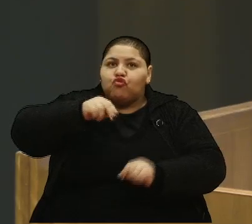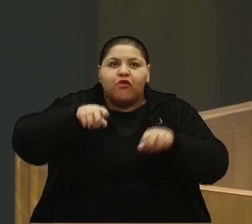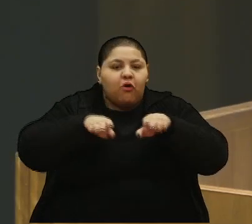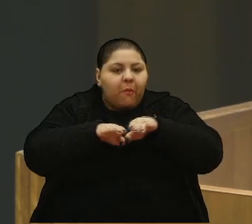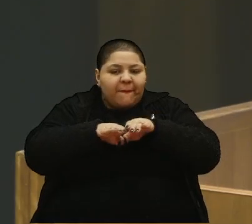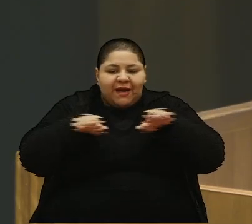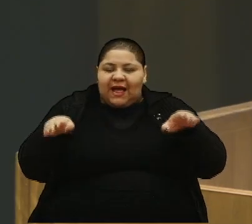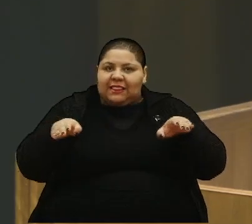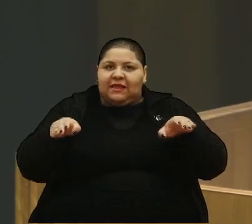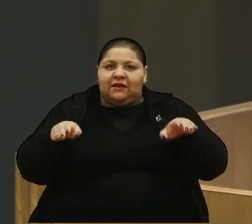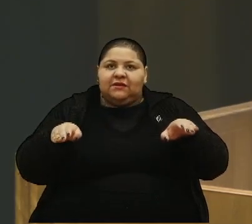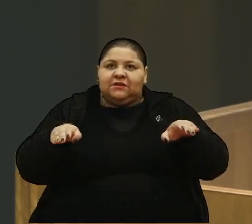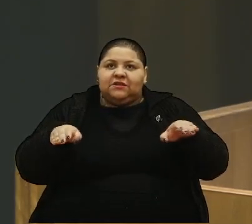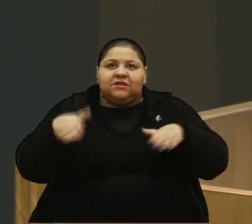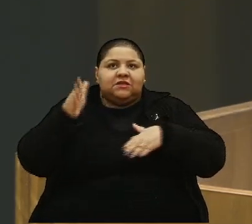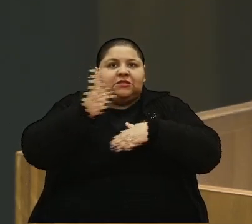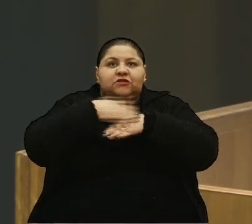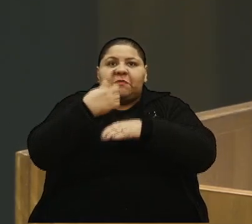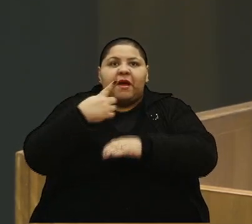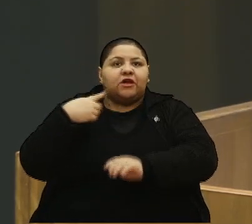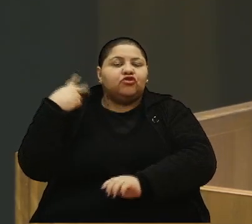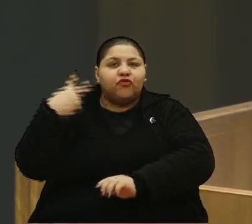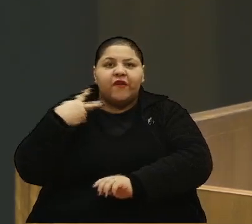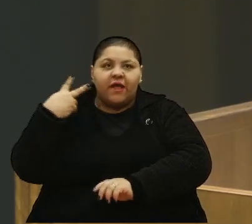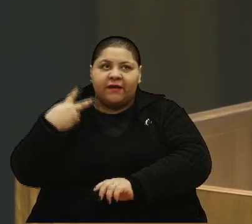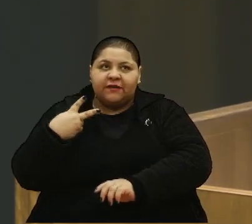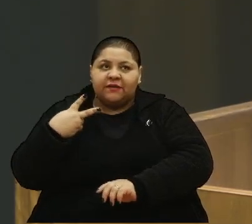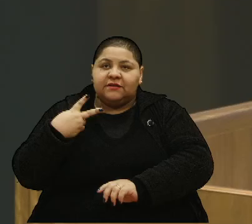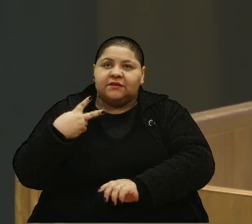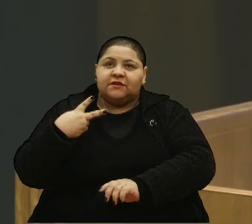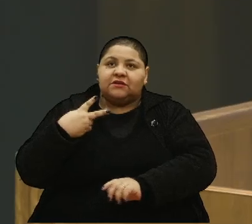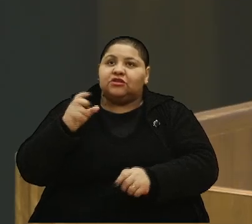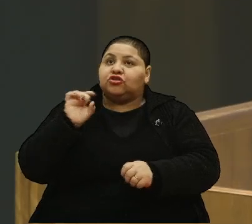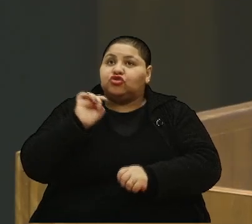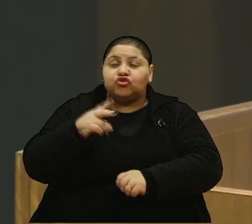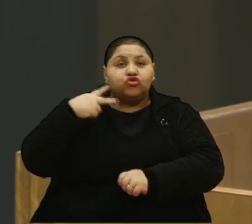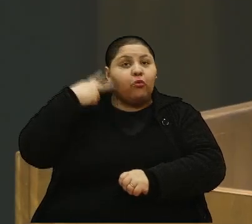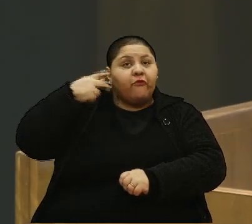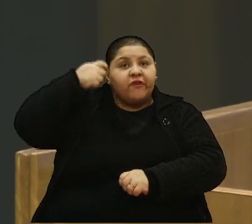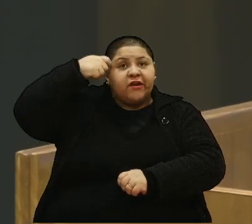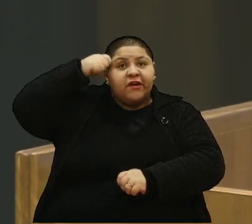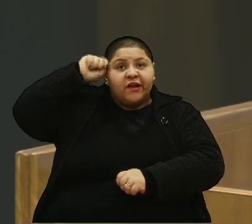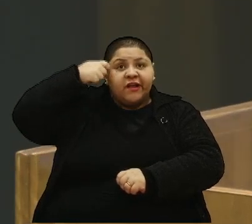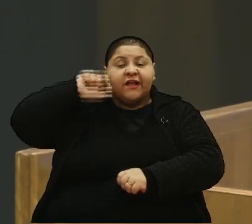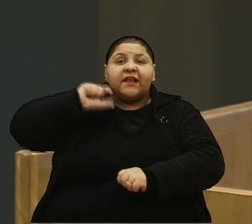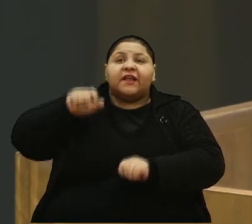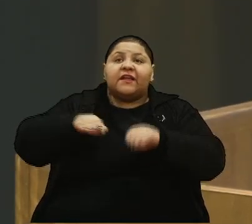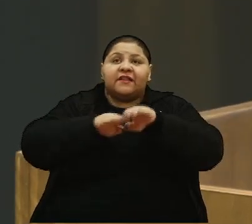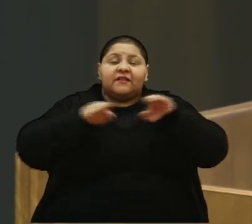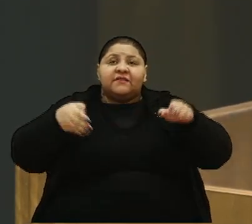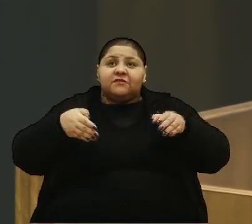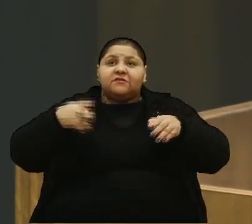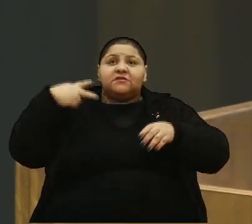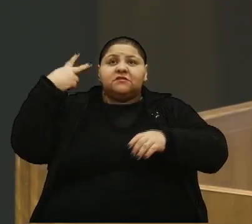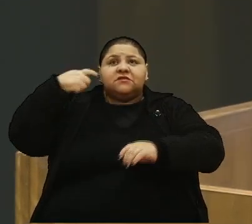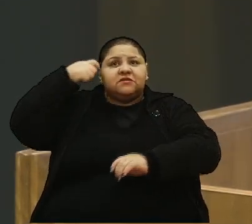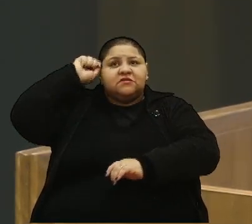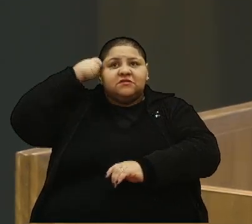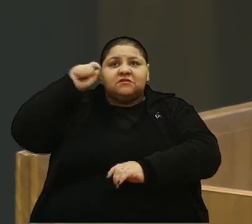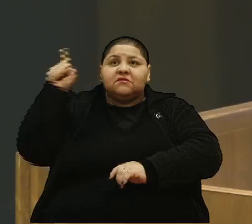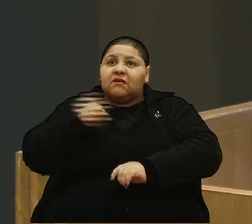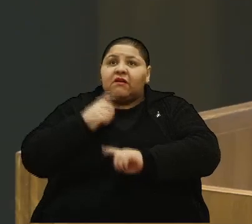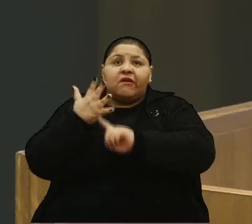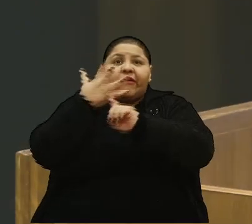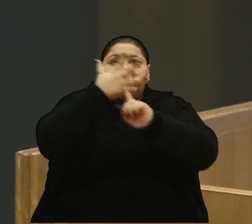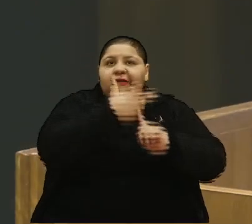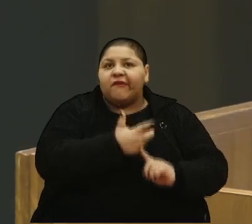bancada de mais de um vereador foi composta só por vereadores negros. Quem tem a bancada composta por vereadores negros é o Republicanos,